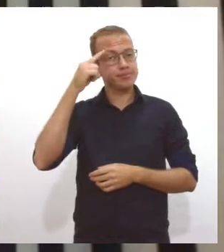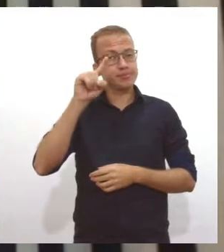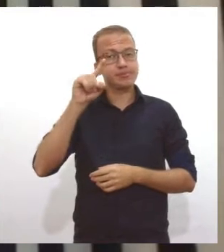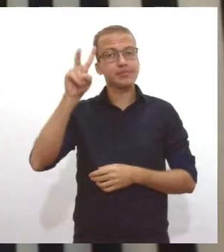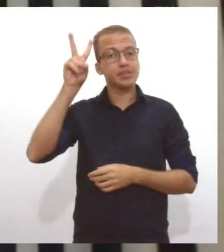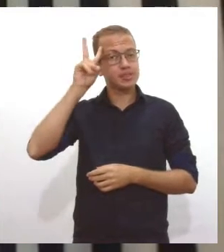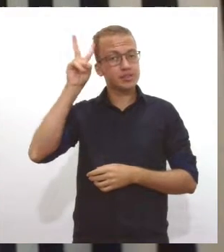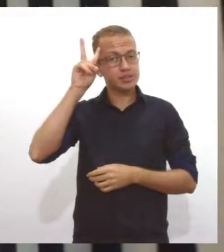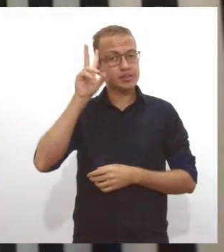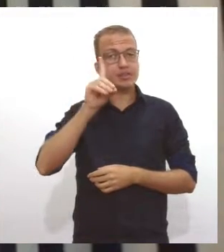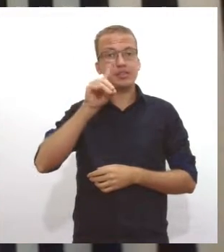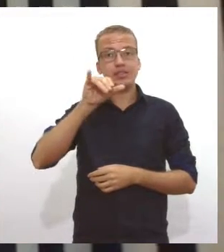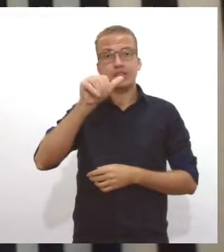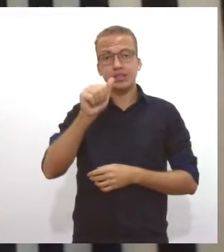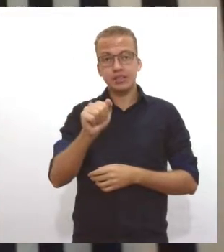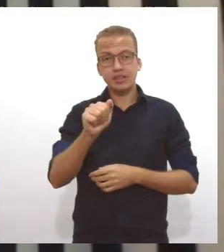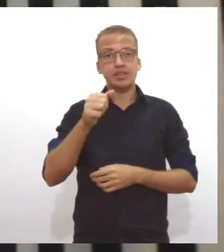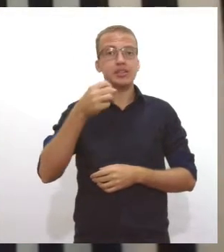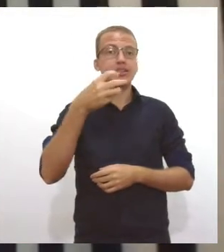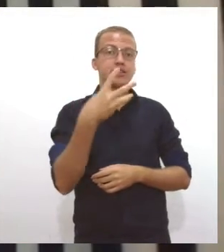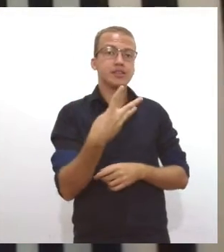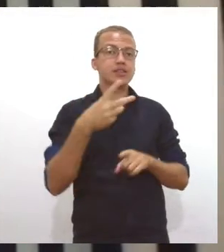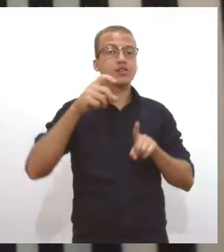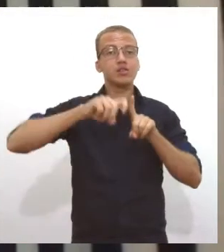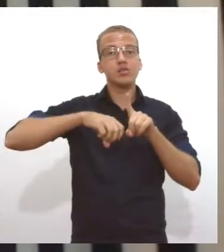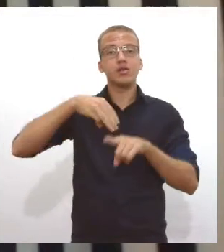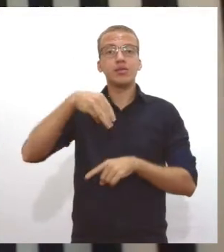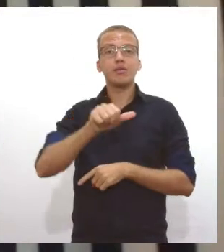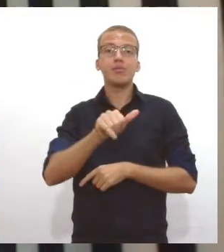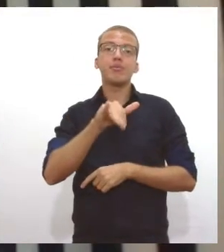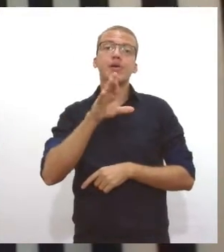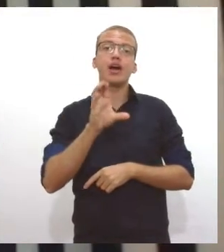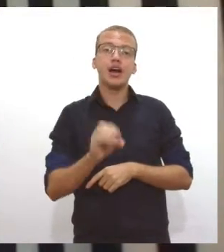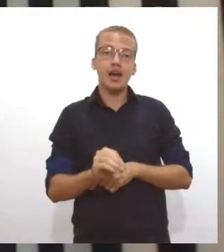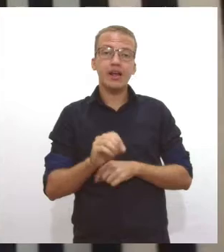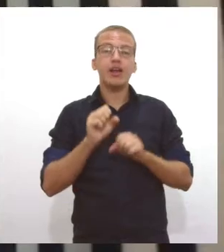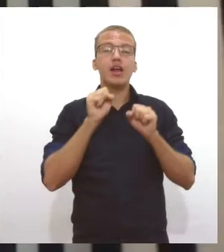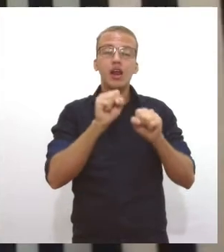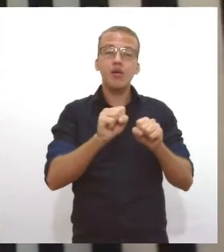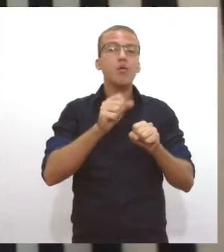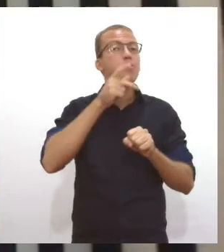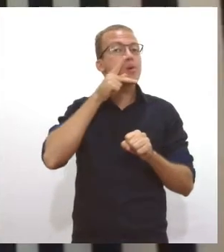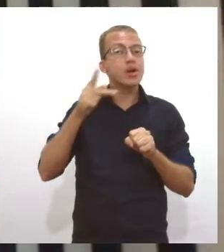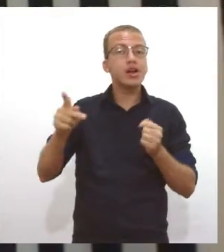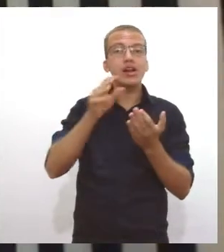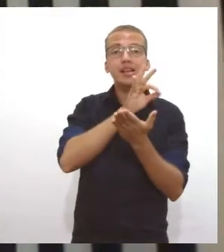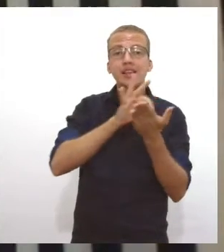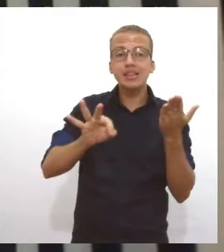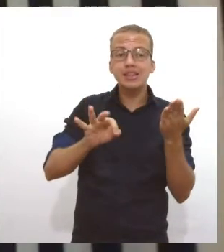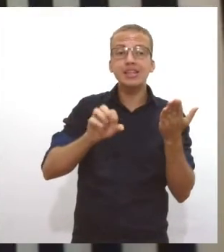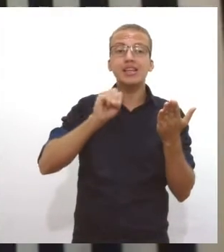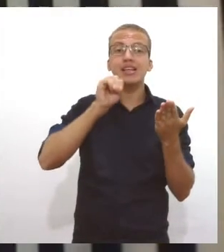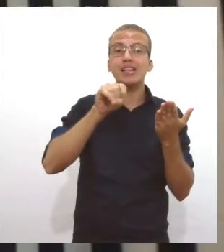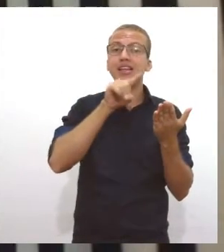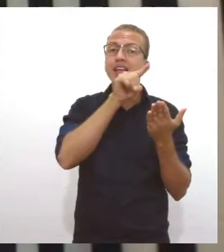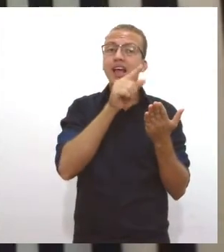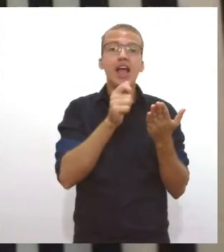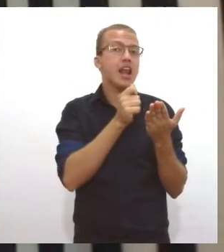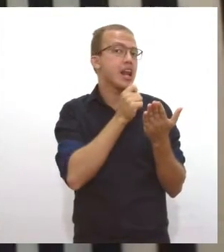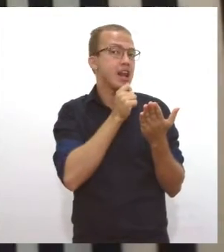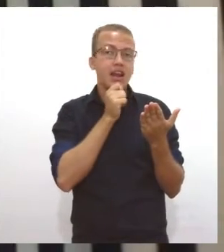o Presidente da República tem pra funcionar se ele não sancionar automaticamente ela já está valendo como meio